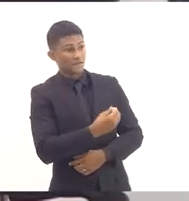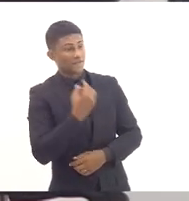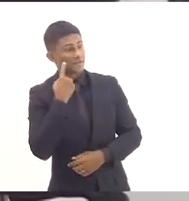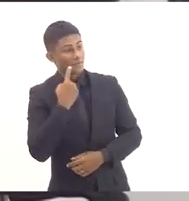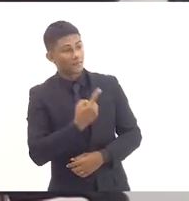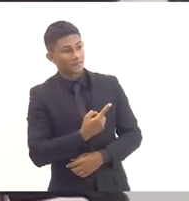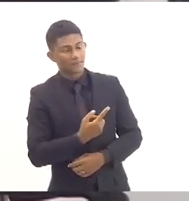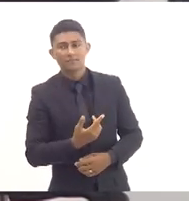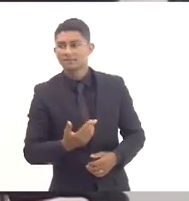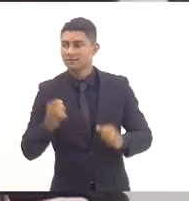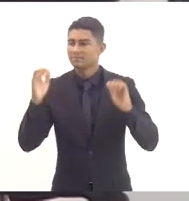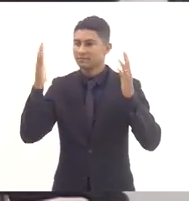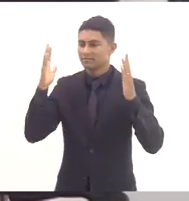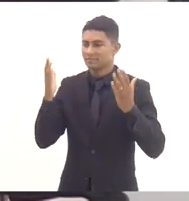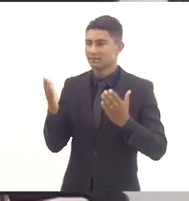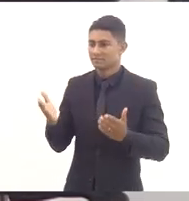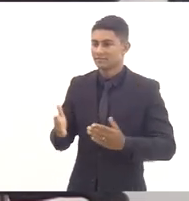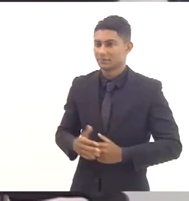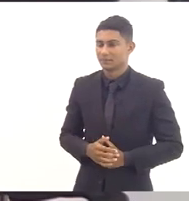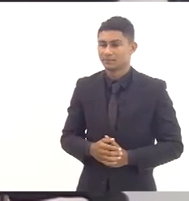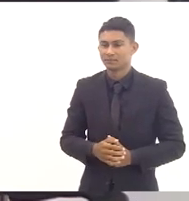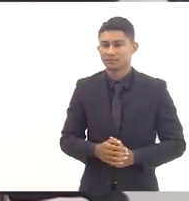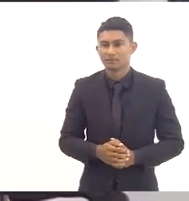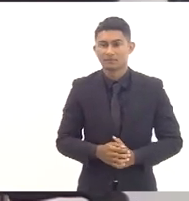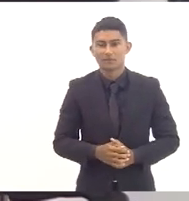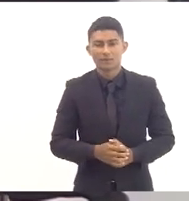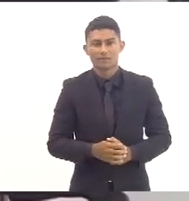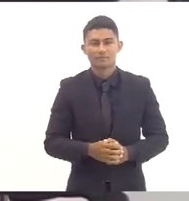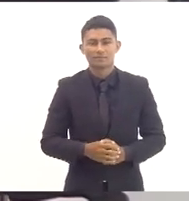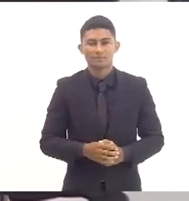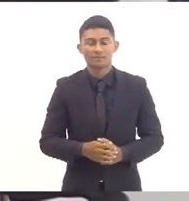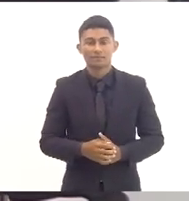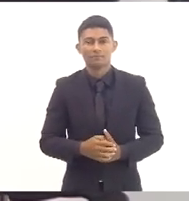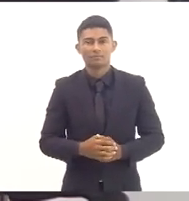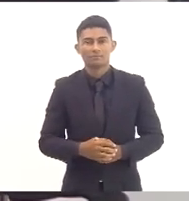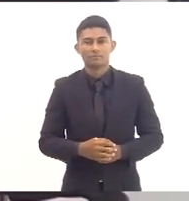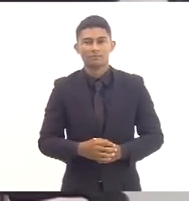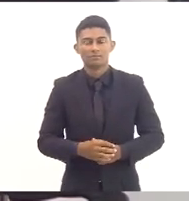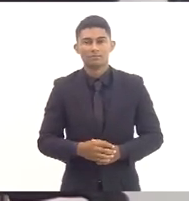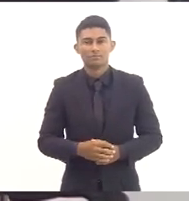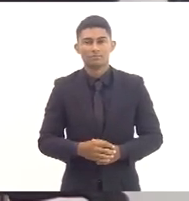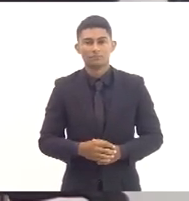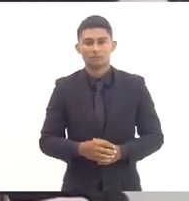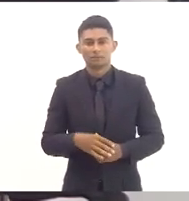parabéns a Oi Mariele